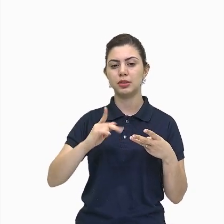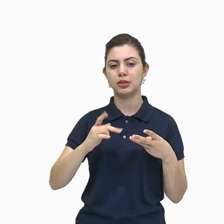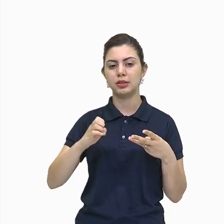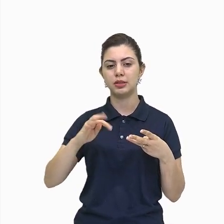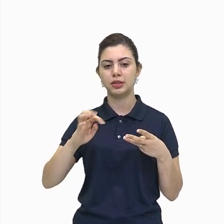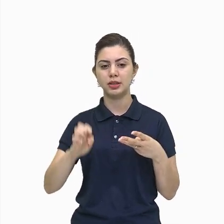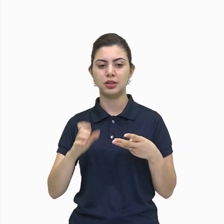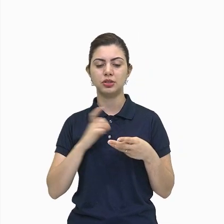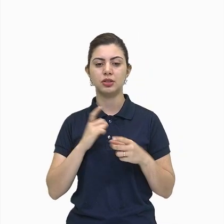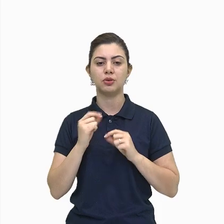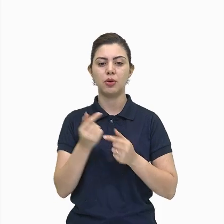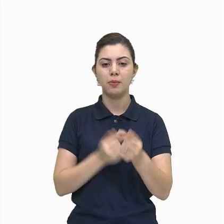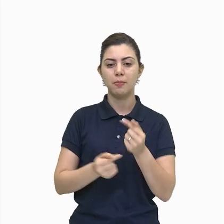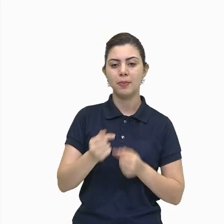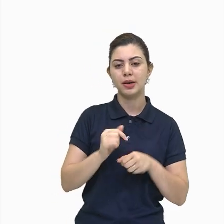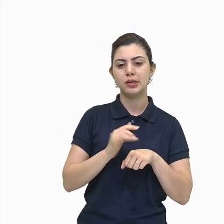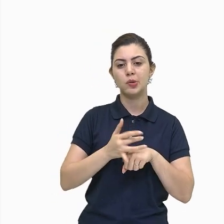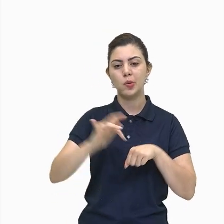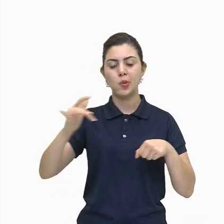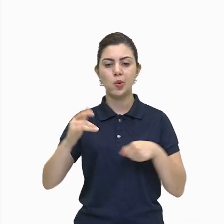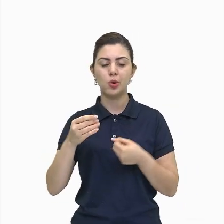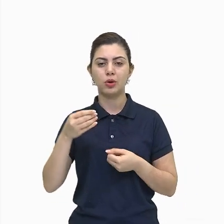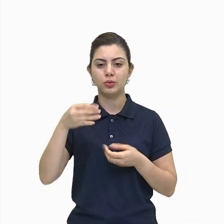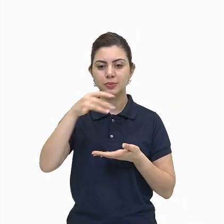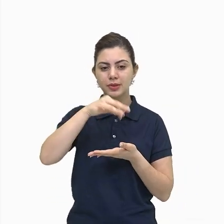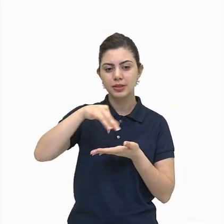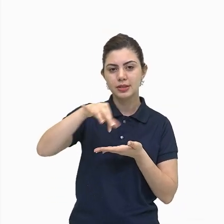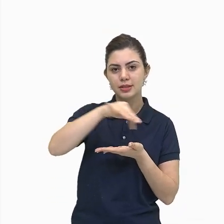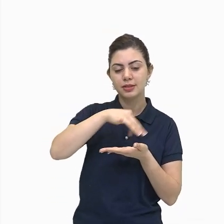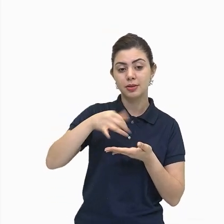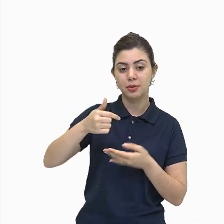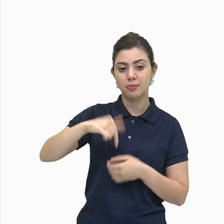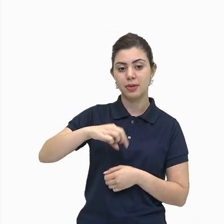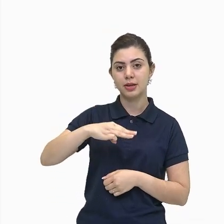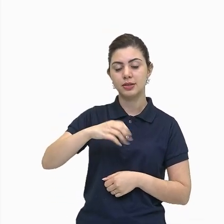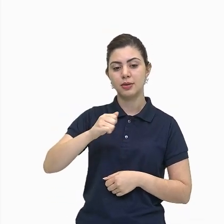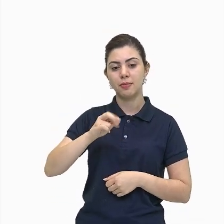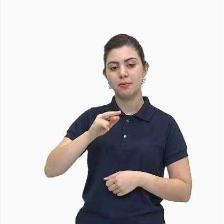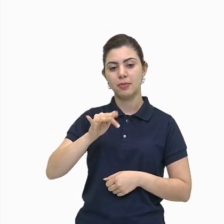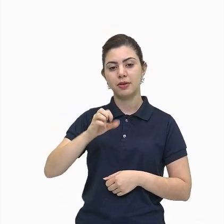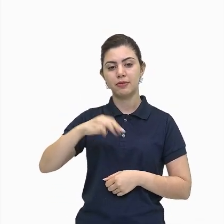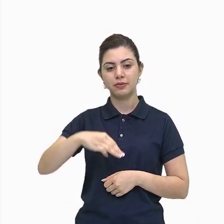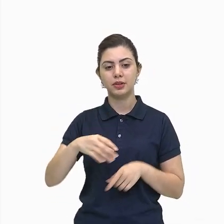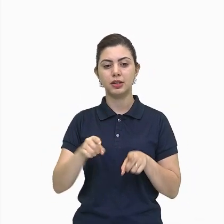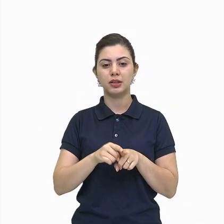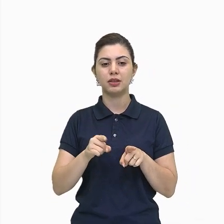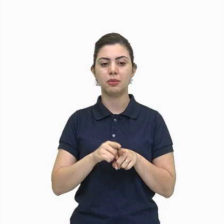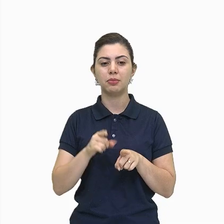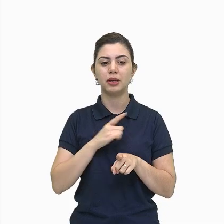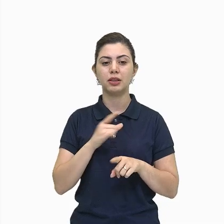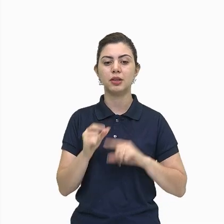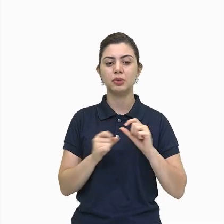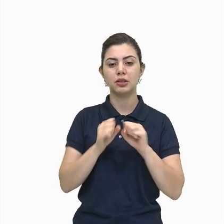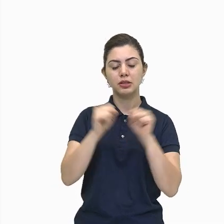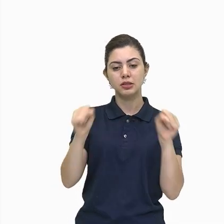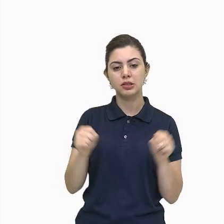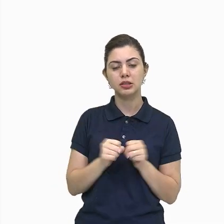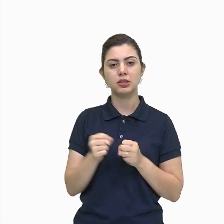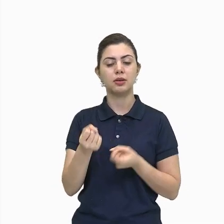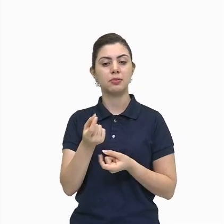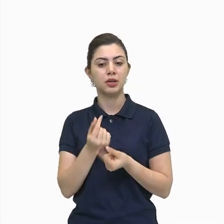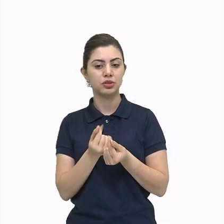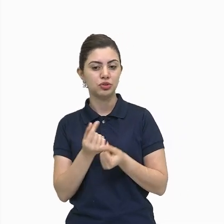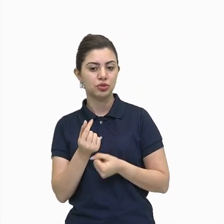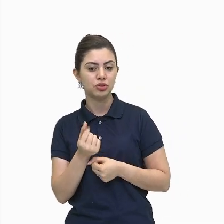ouro, sal e marfim, e sistemas monetários como as manilhas de bronze e o pó de ouro, ou